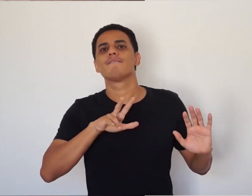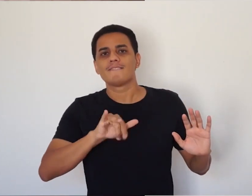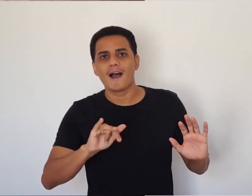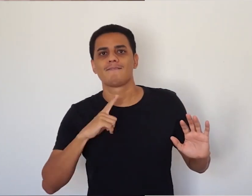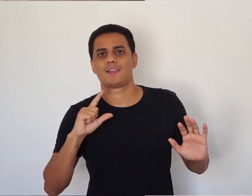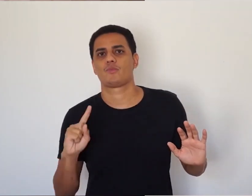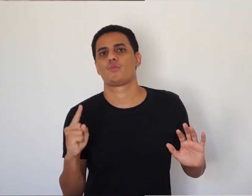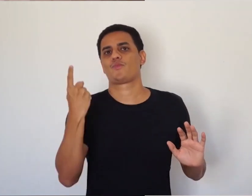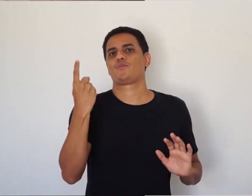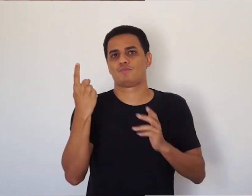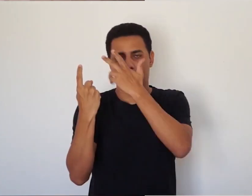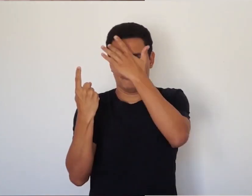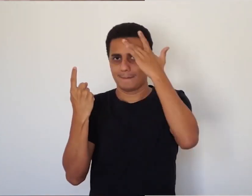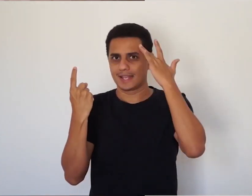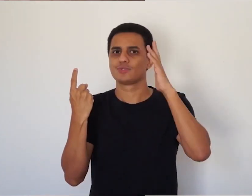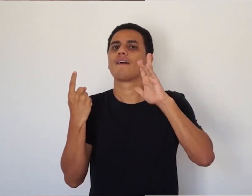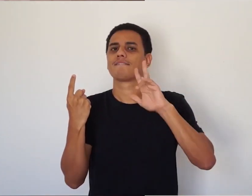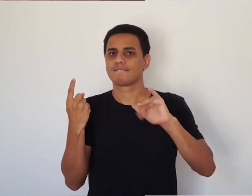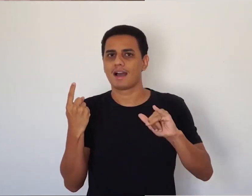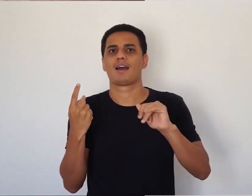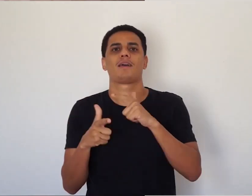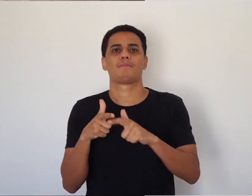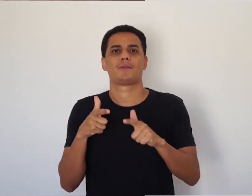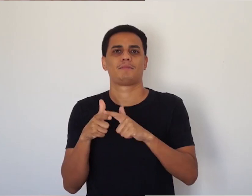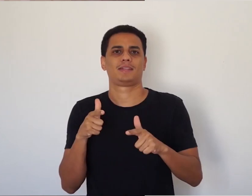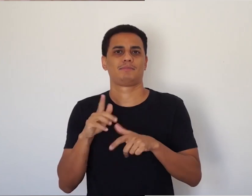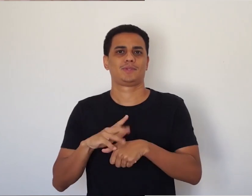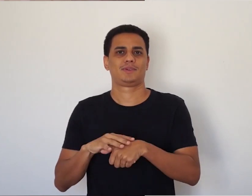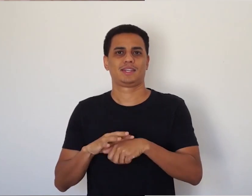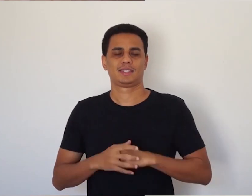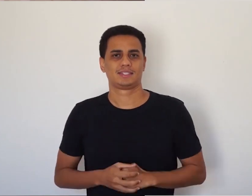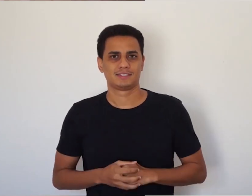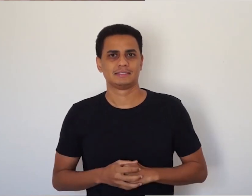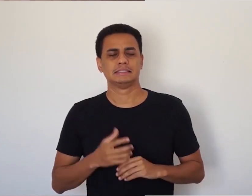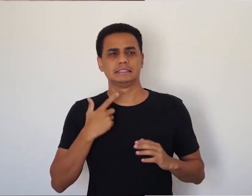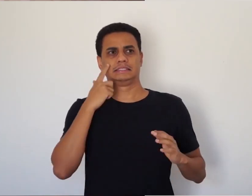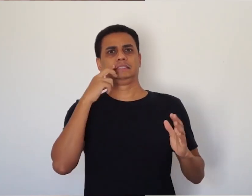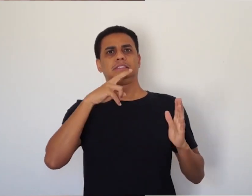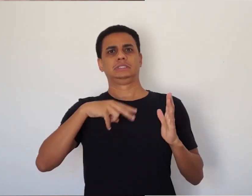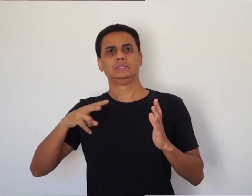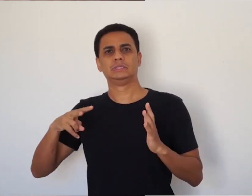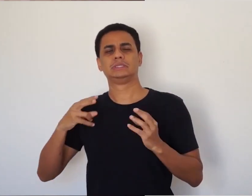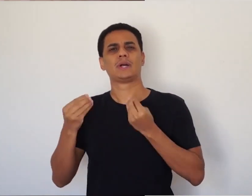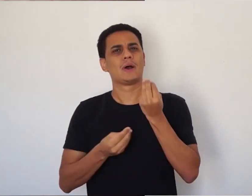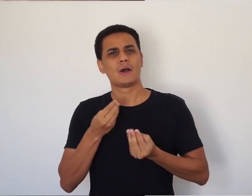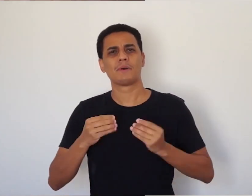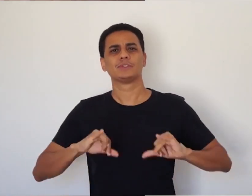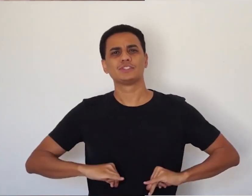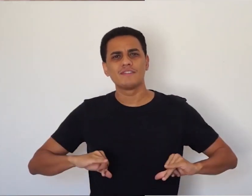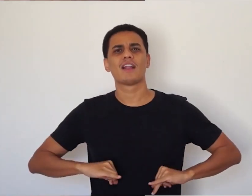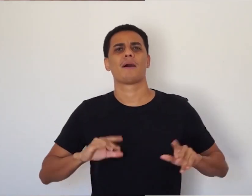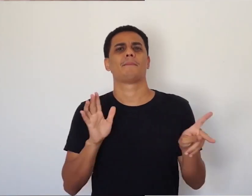alguma maneira, terão pelo menos um ente querido que será atingido por essa peste. Aquilo me fez lembrar desse texto bíblico e